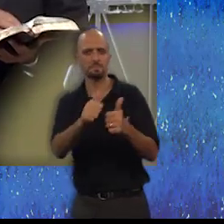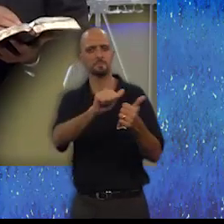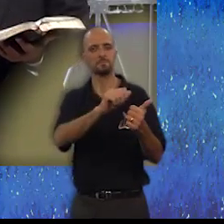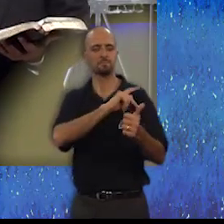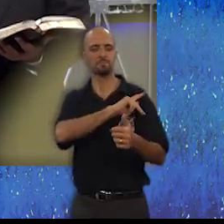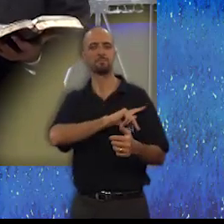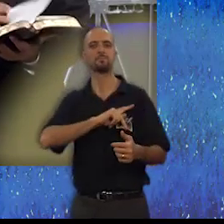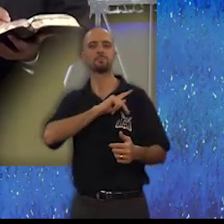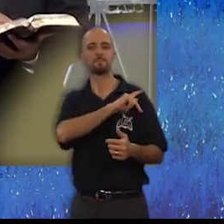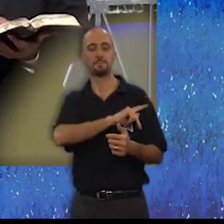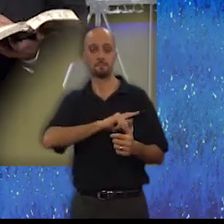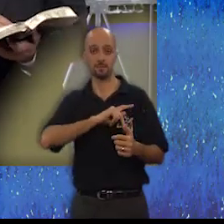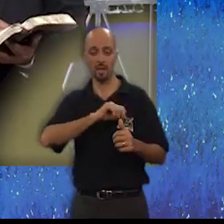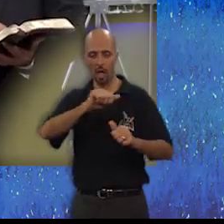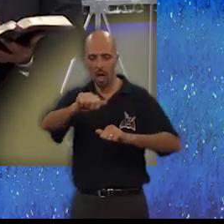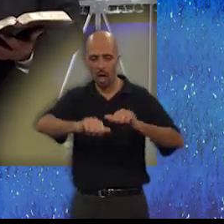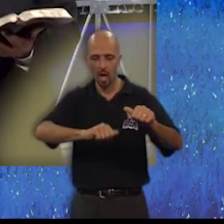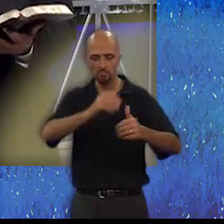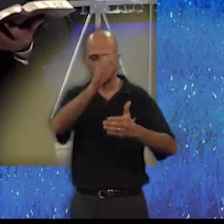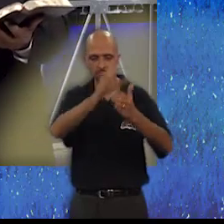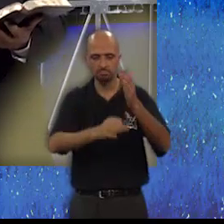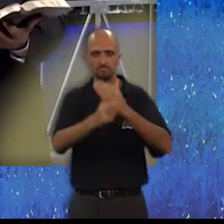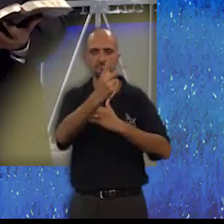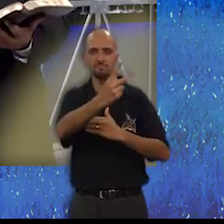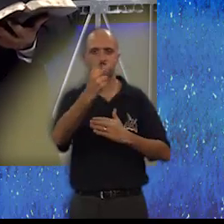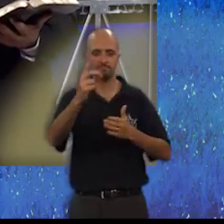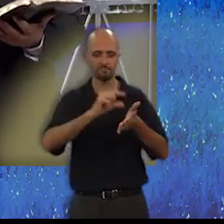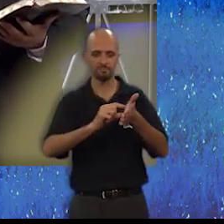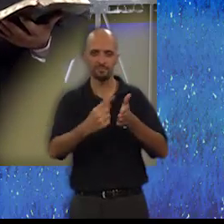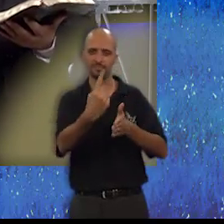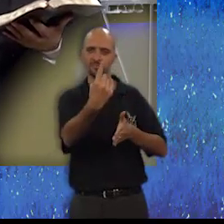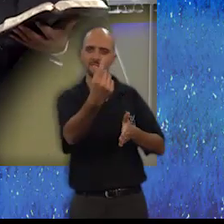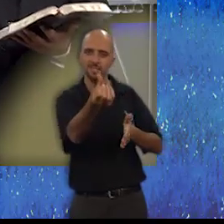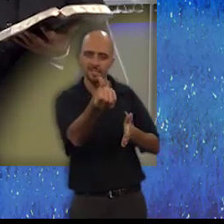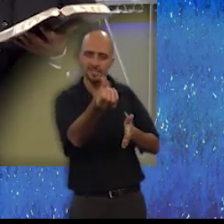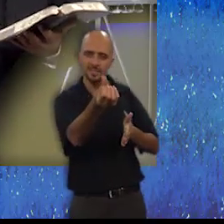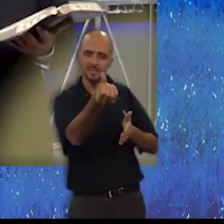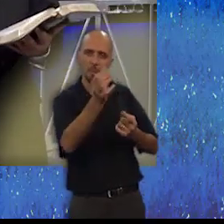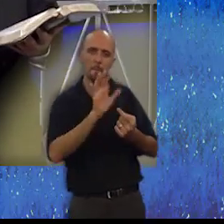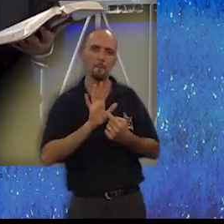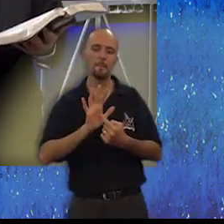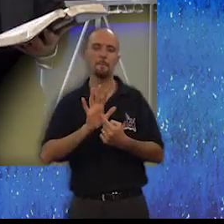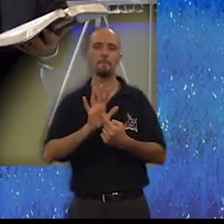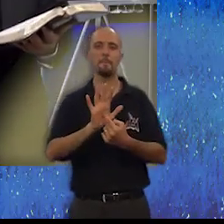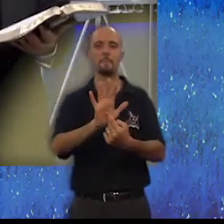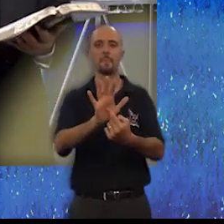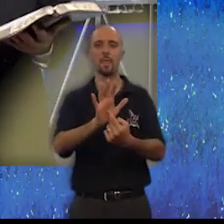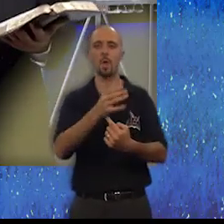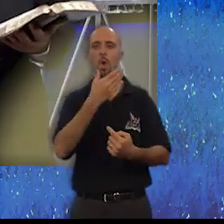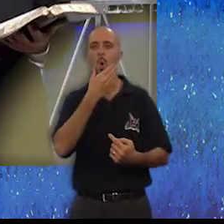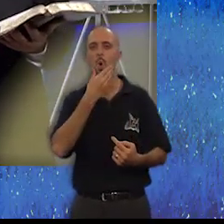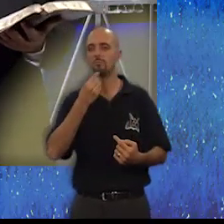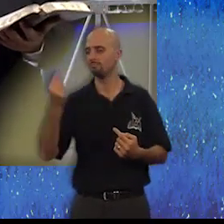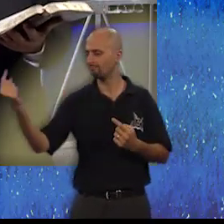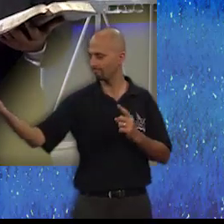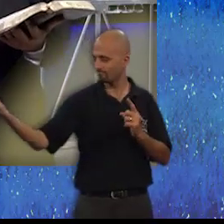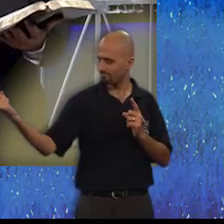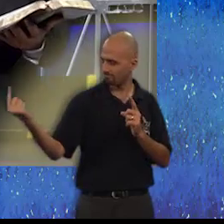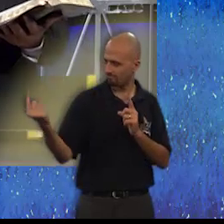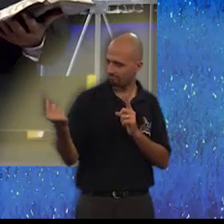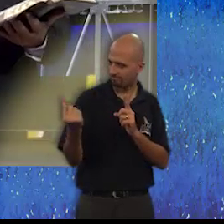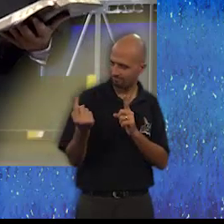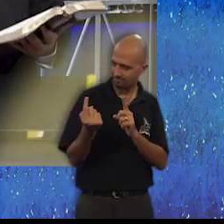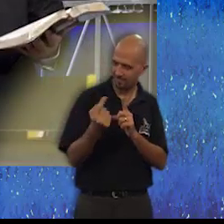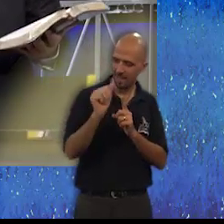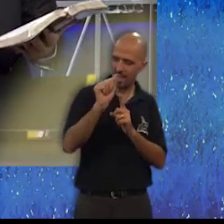22, verso 16, nós temos o versículo chave, o momento em que Ananias faz um chamado, o apelo